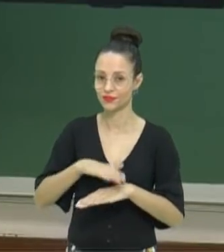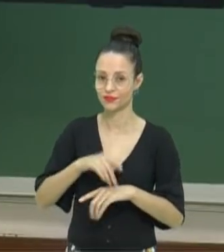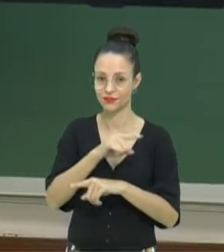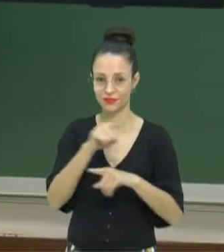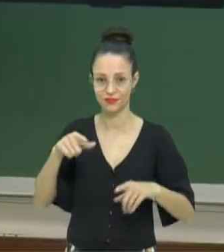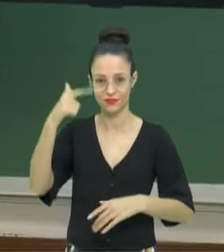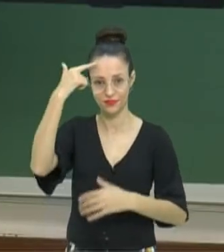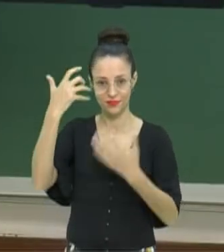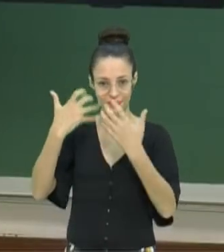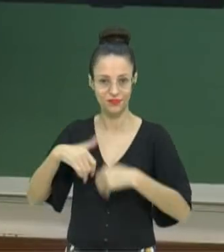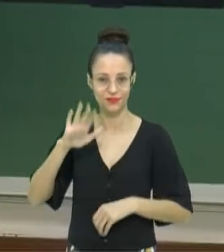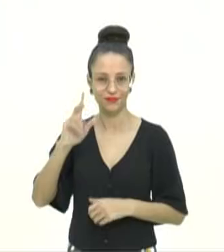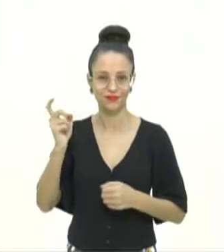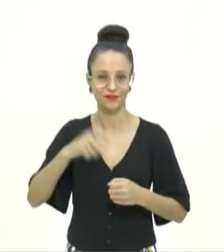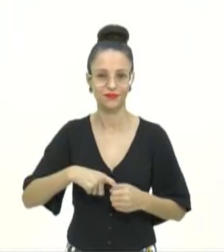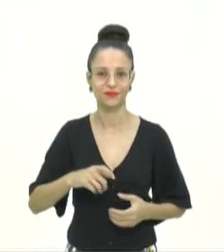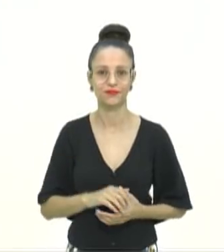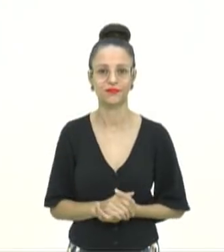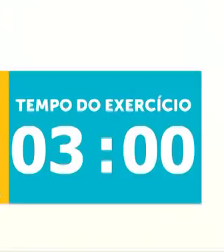você pensar e a gente já volta.